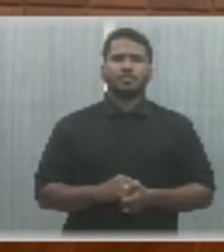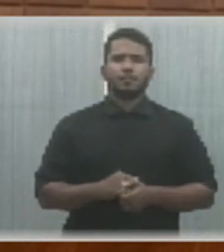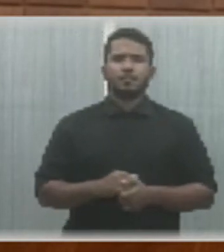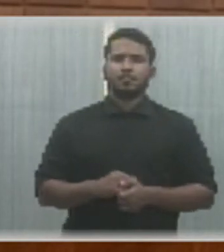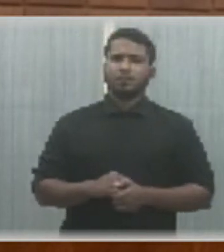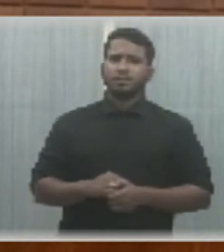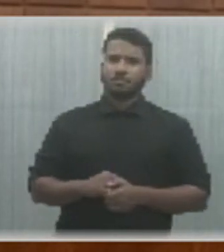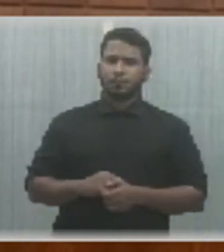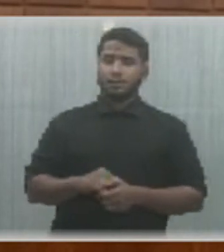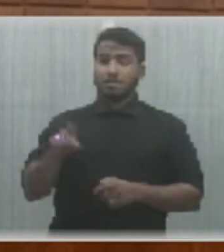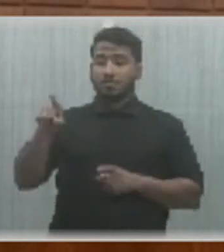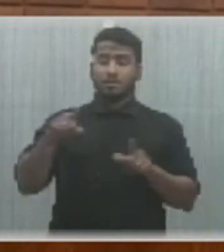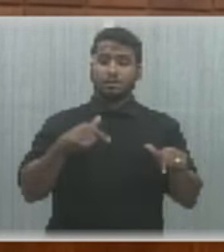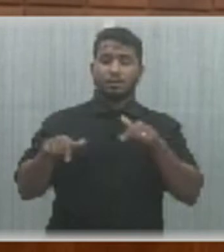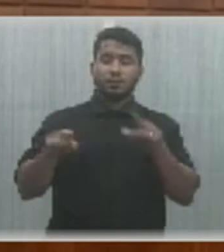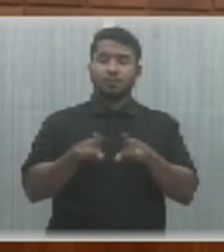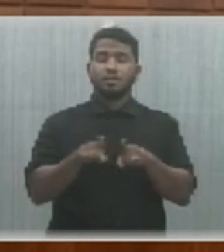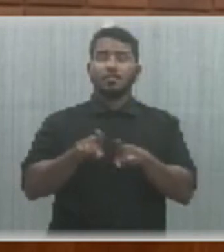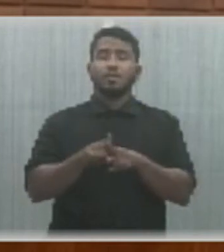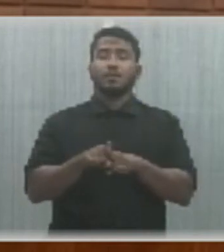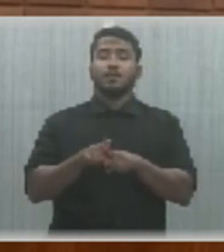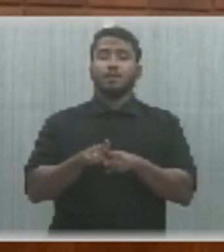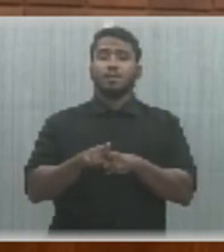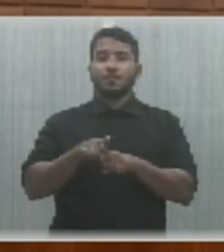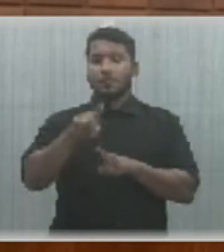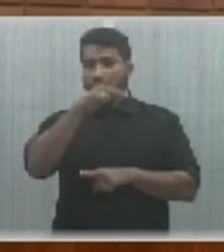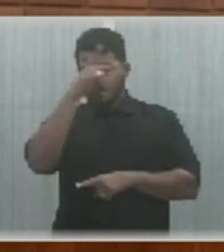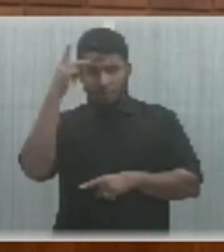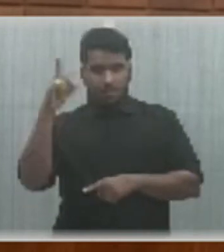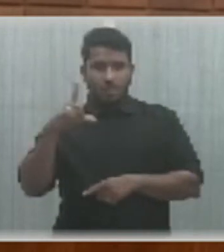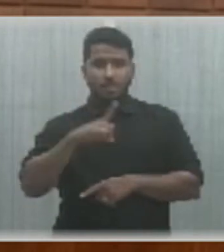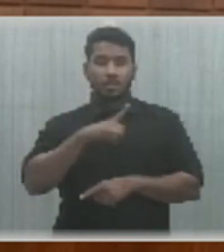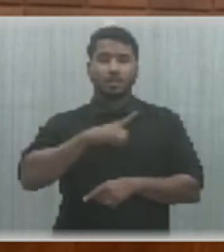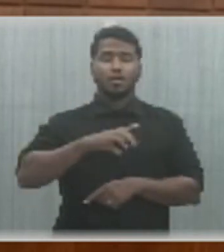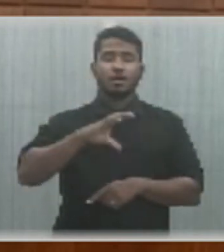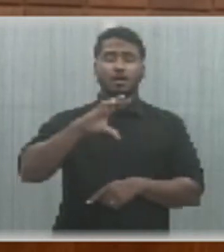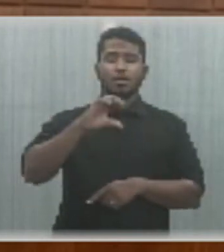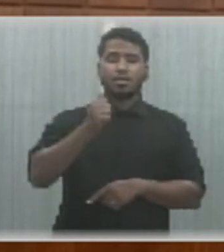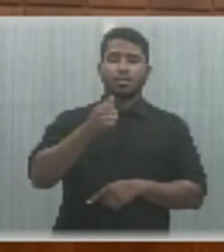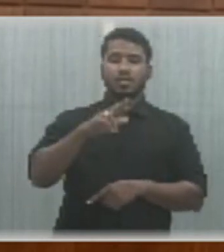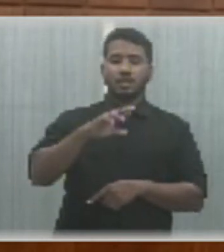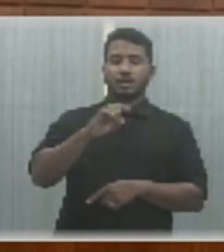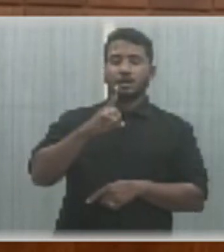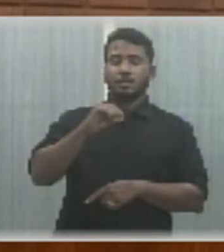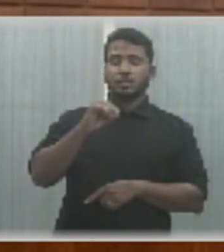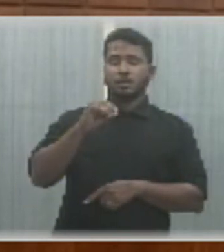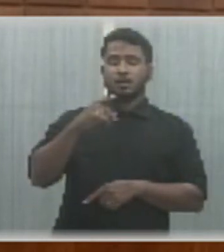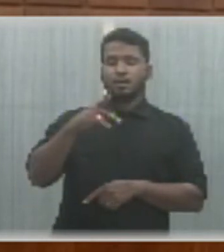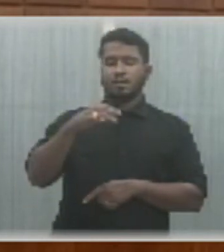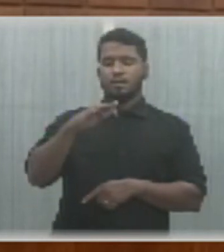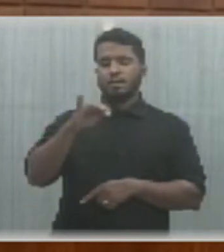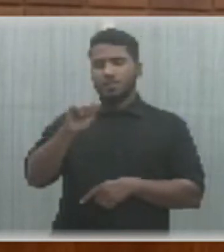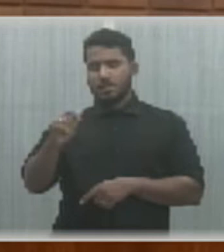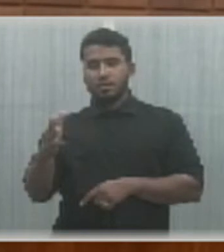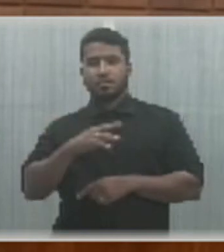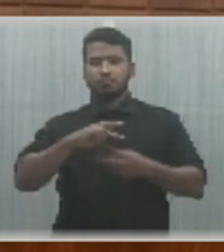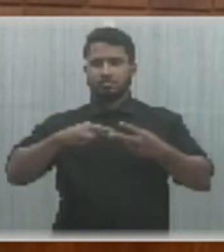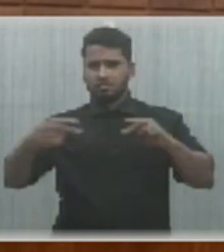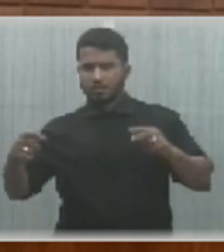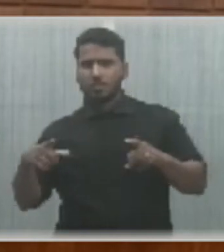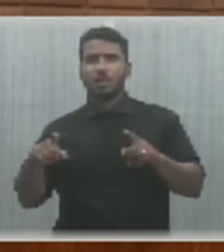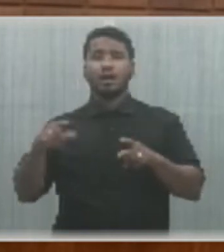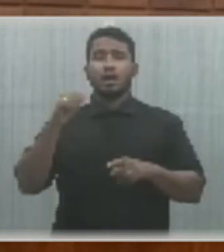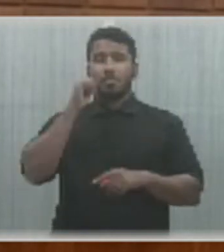ela trabalha com pacientes com cardiopatia congênita. E a doutora Natália, ela